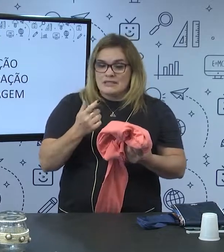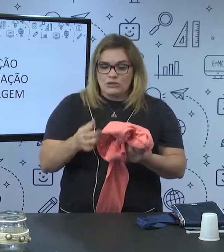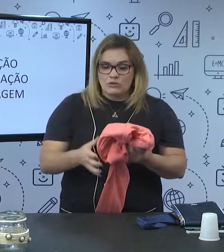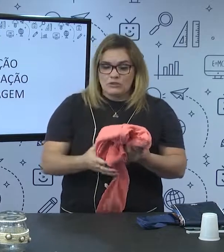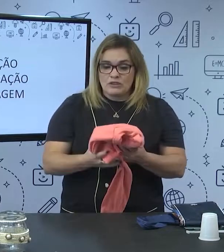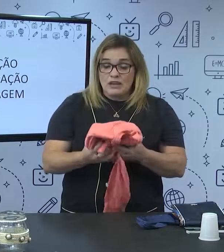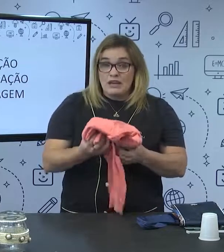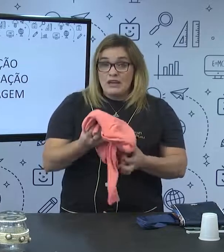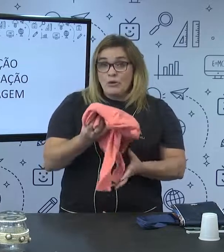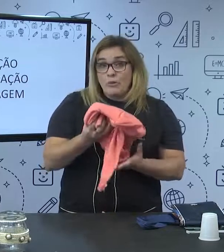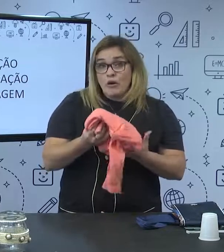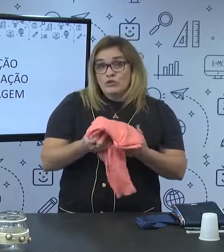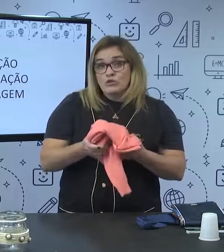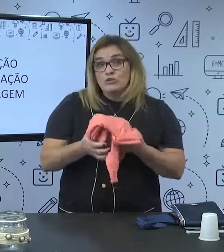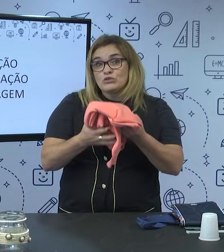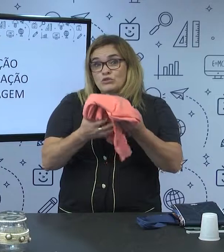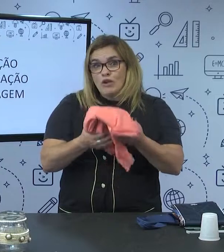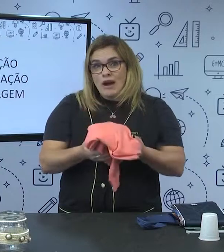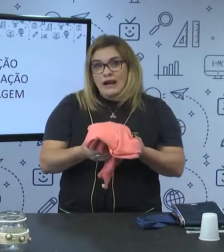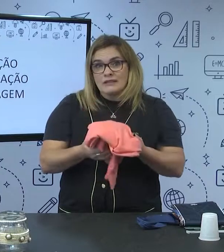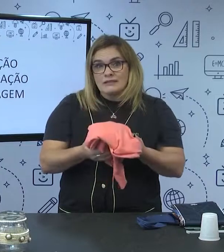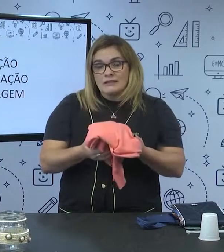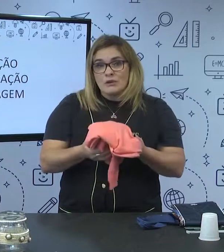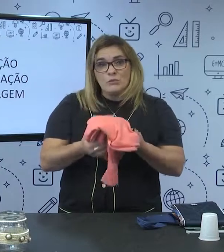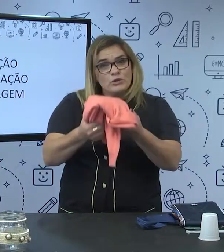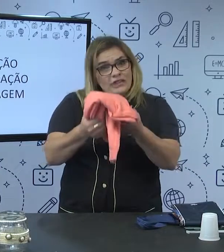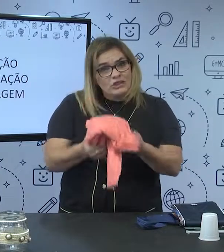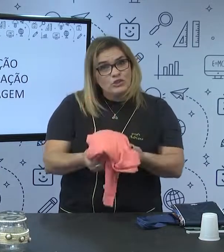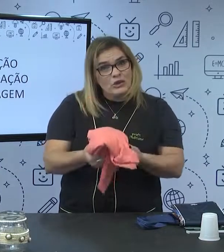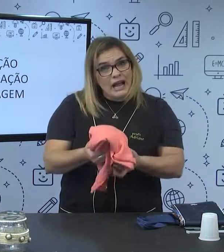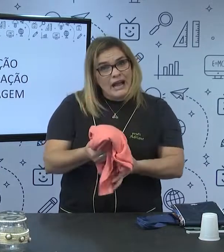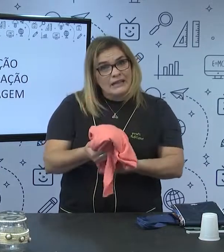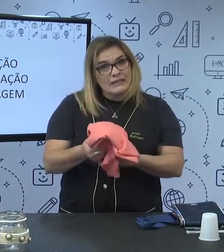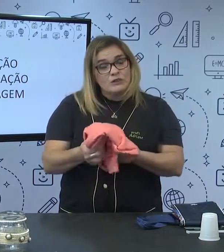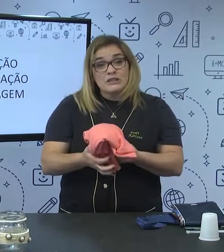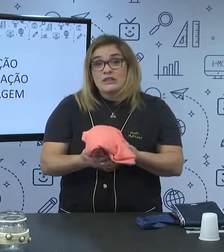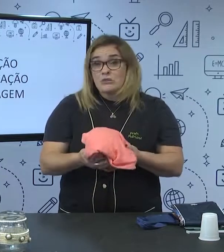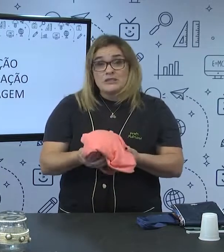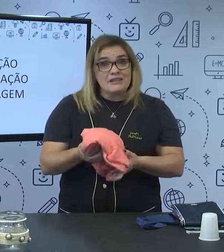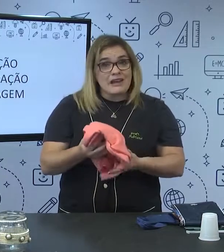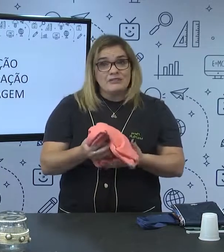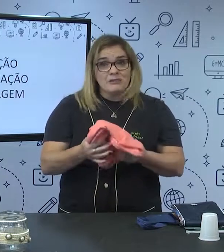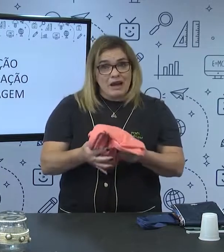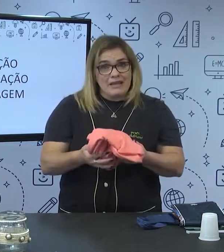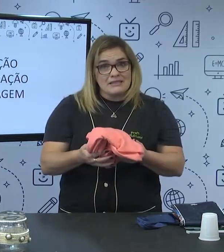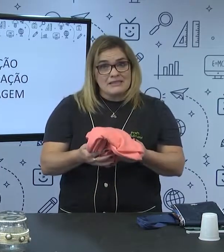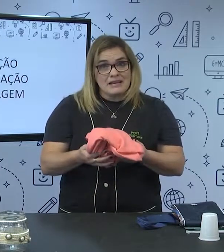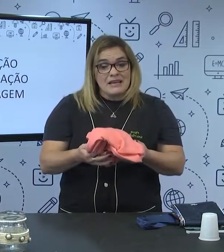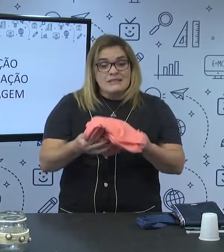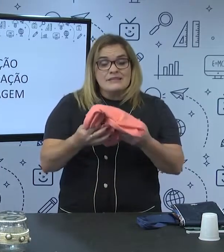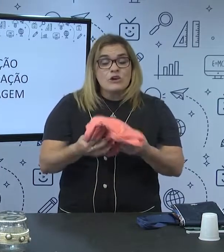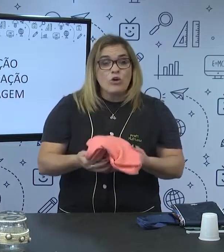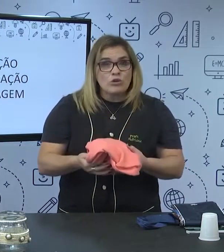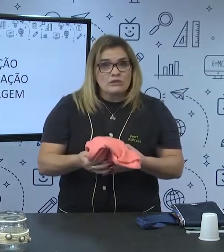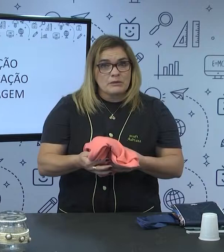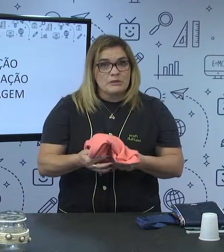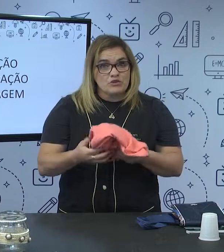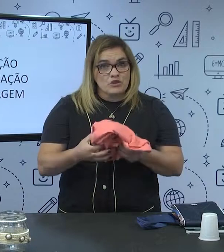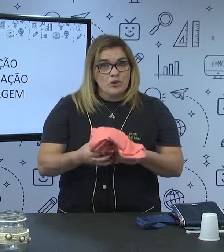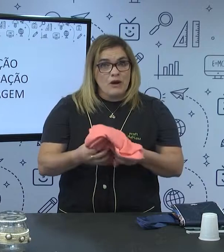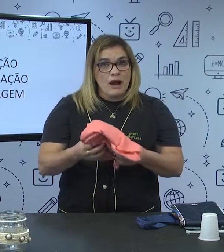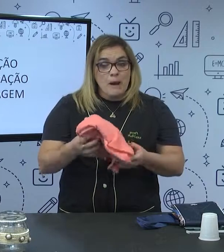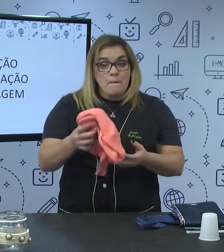de resíduos, eu posso doar. Por que jogar aquilo que não me serve mais se